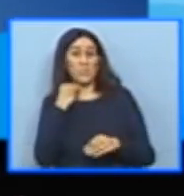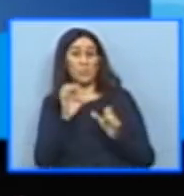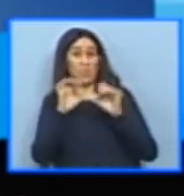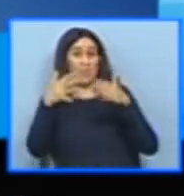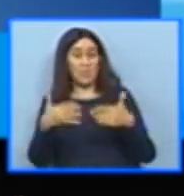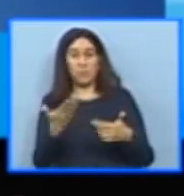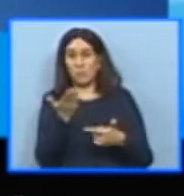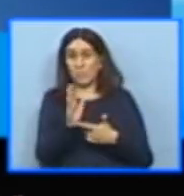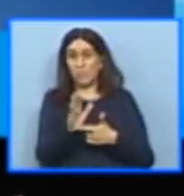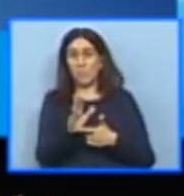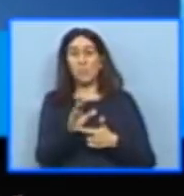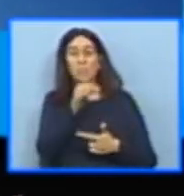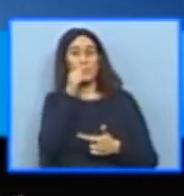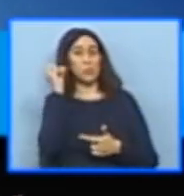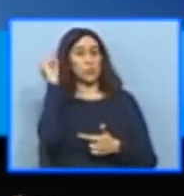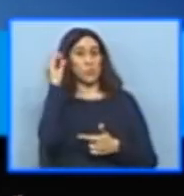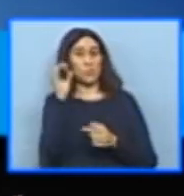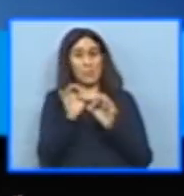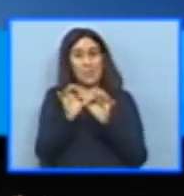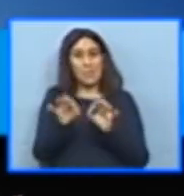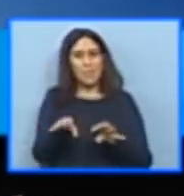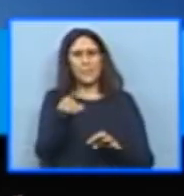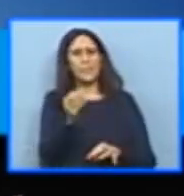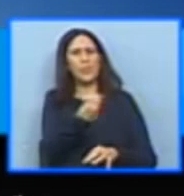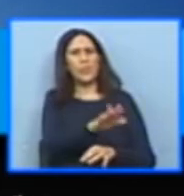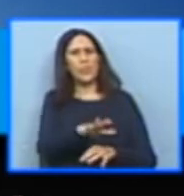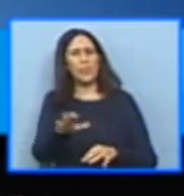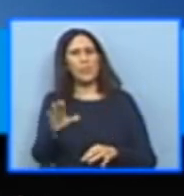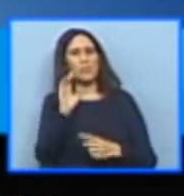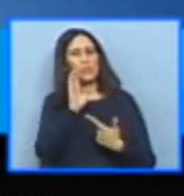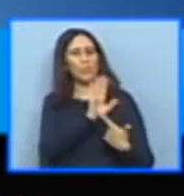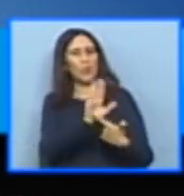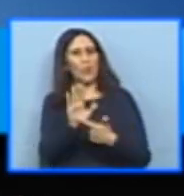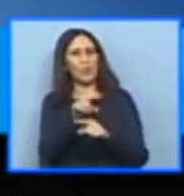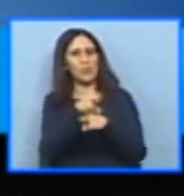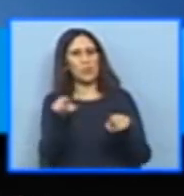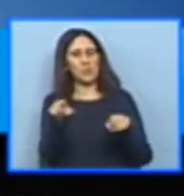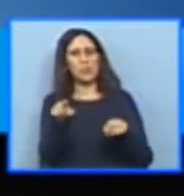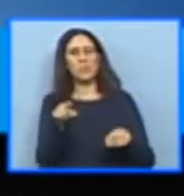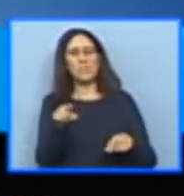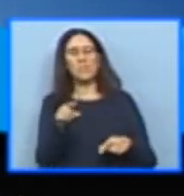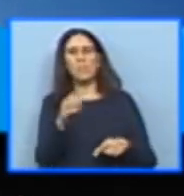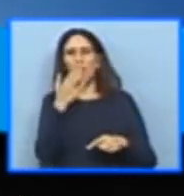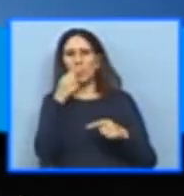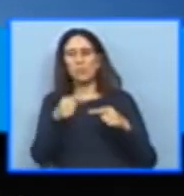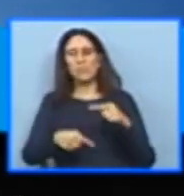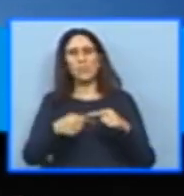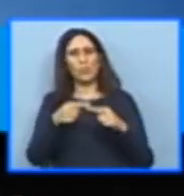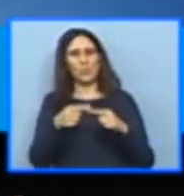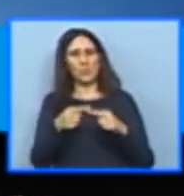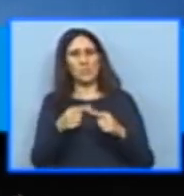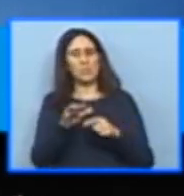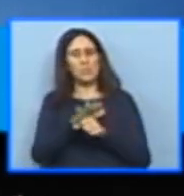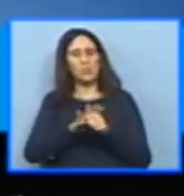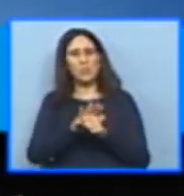acontece, nomeadamente com a baleia azul, e as crianças depois ficam expostas e entram naquele círculo, naquela